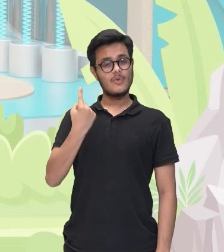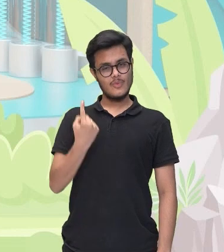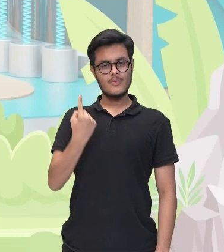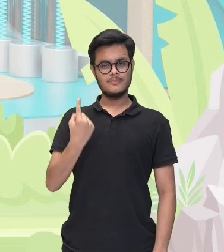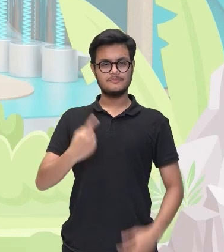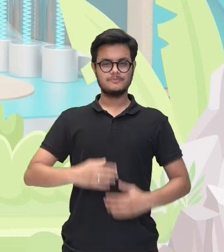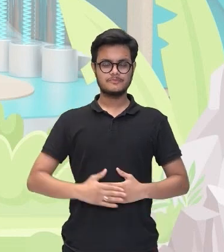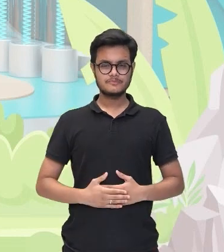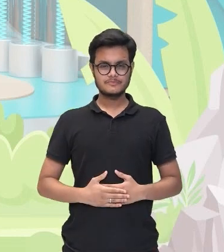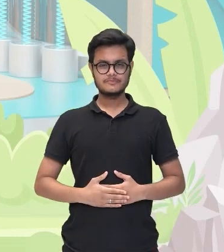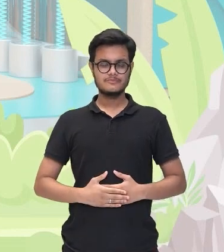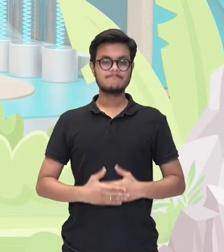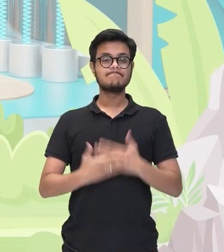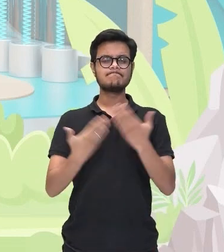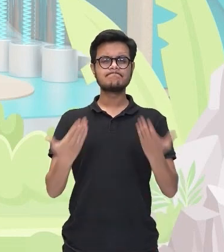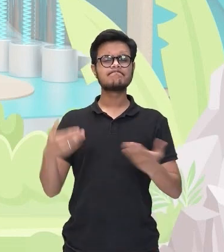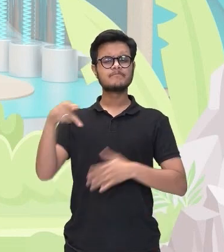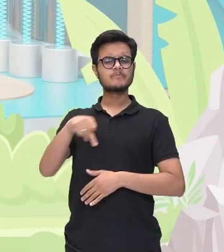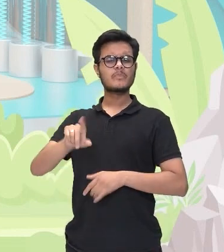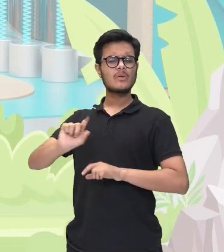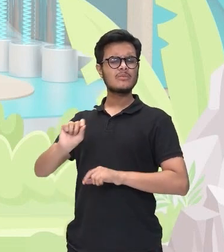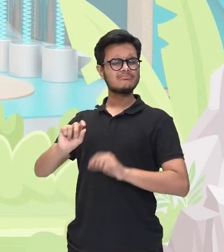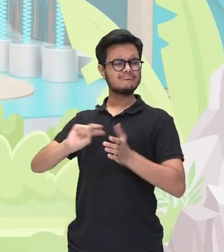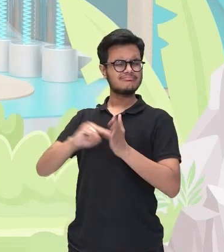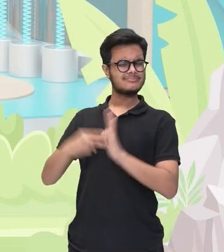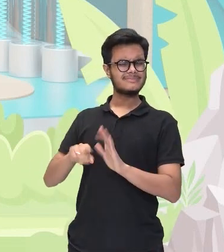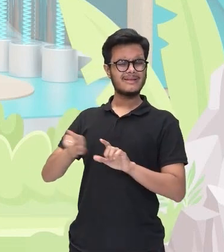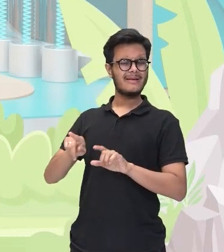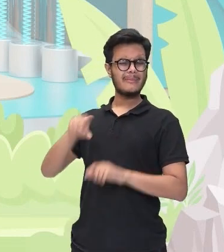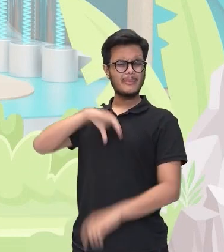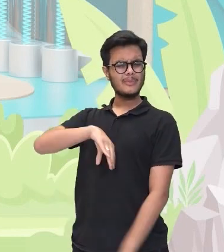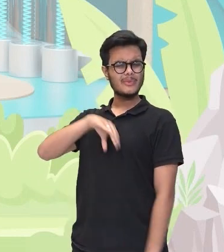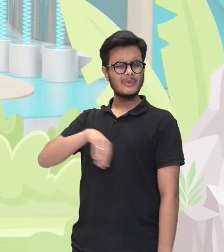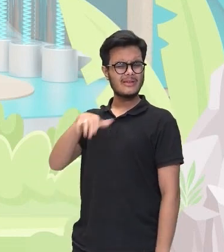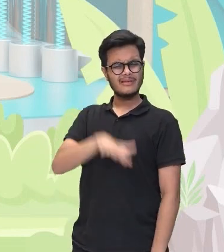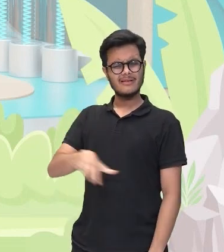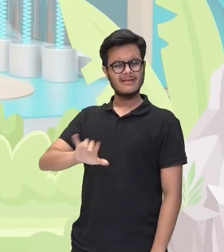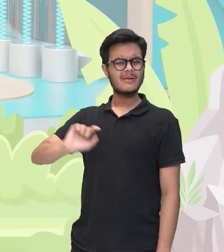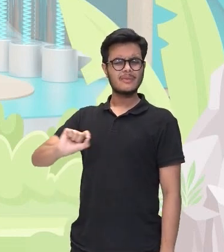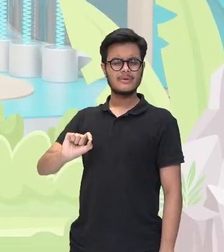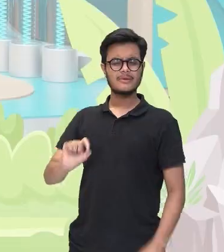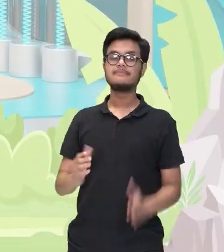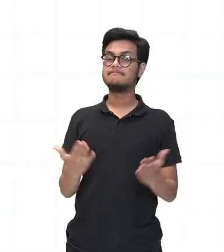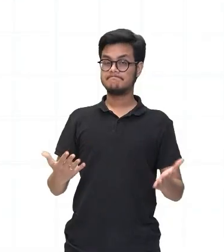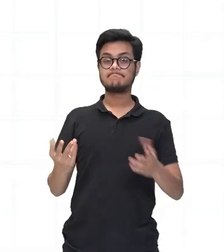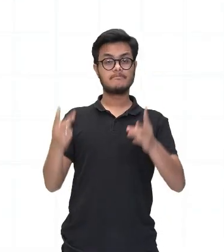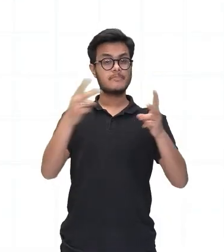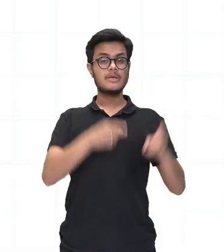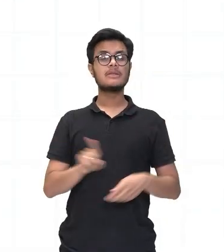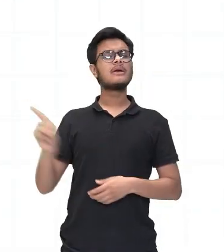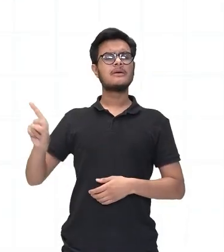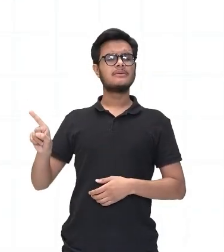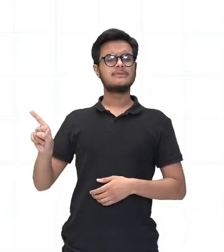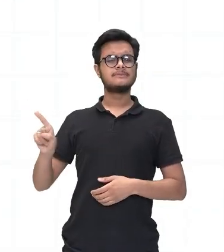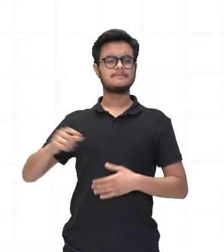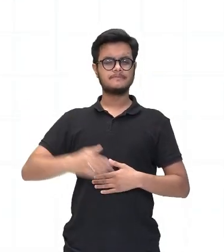Muito bem. Professor, o que isso tem a ver com a língua portuguesa? Observe aí essas palavras. Olha